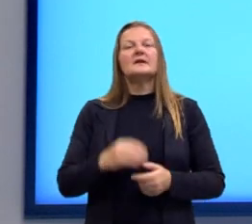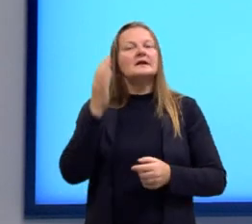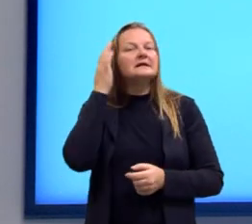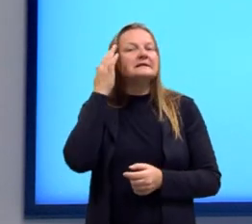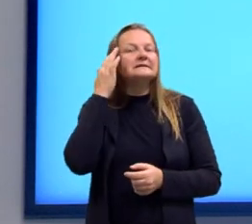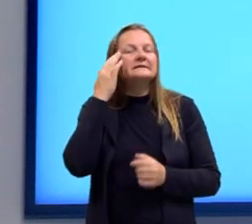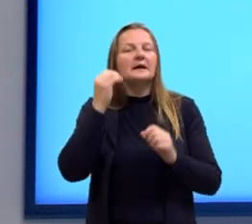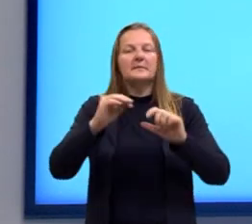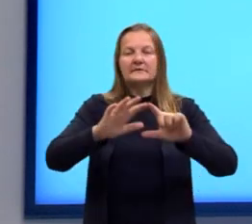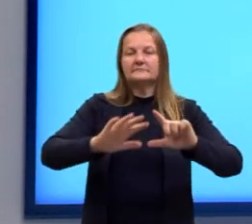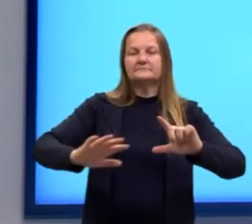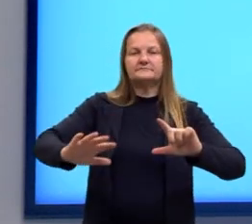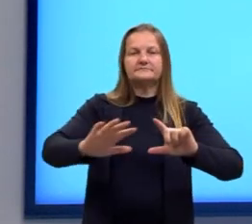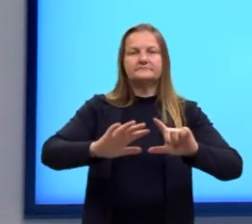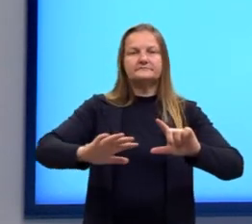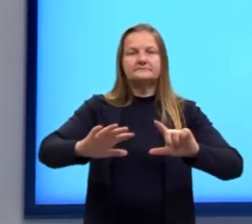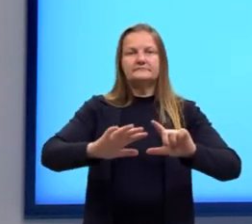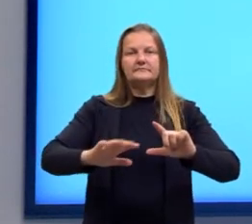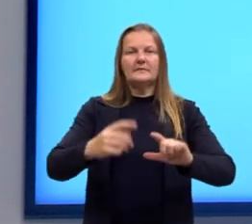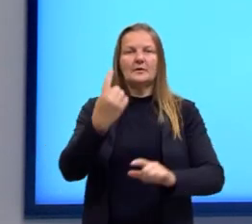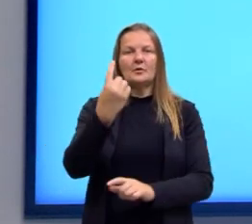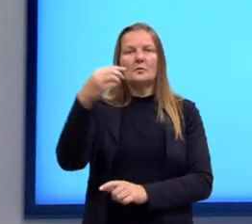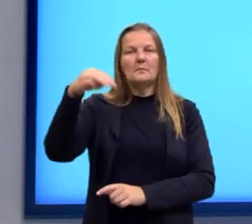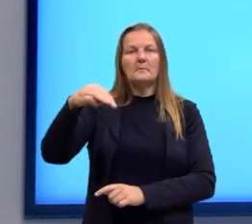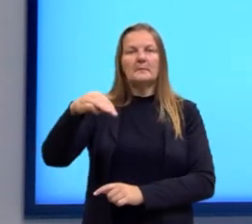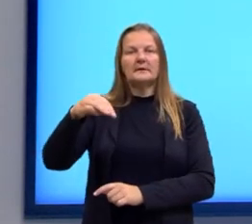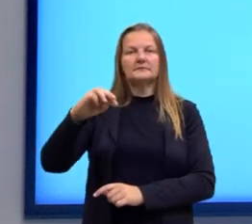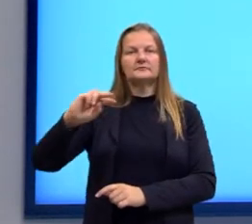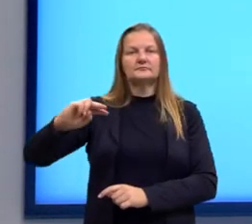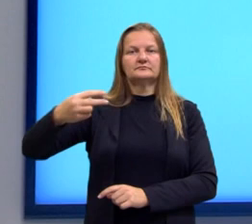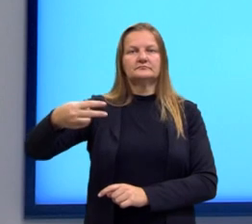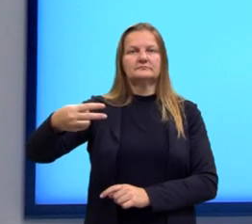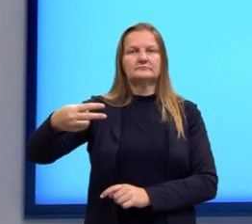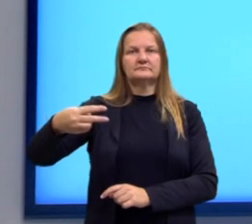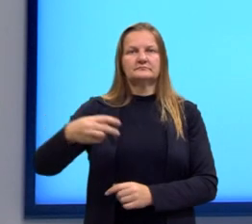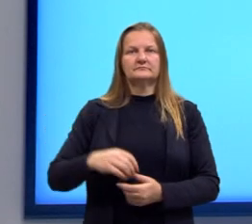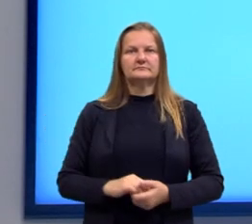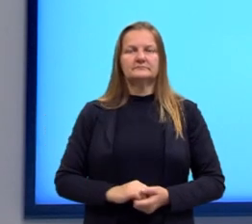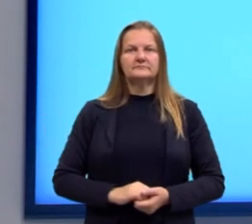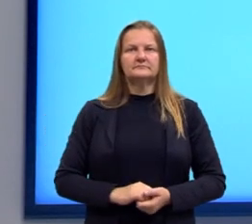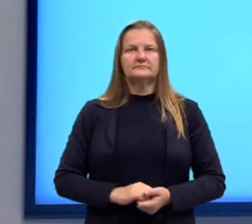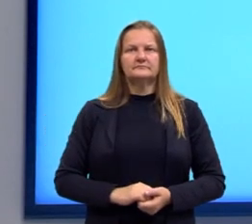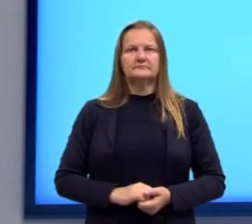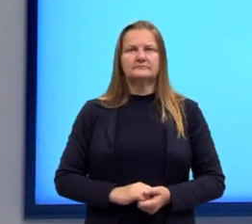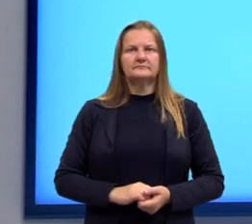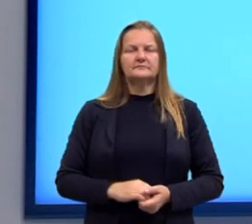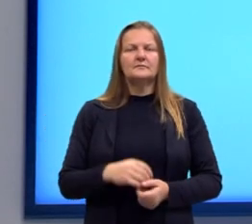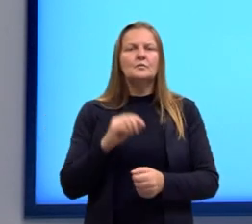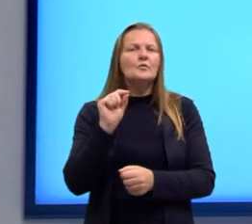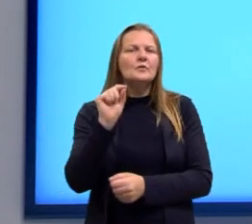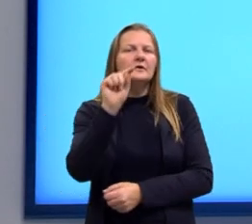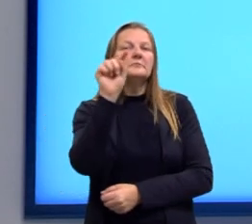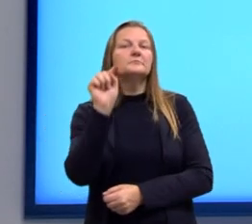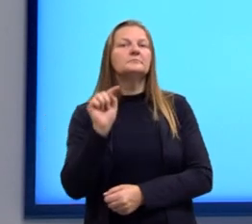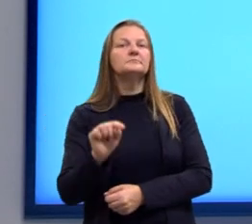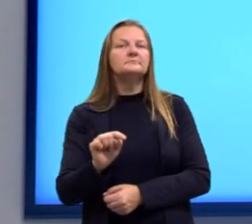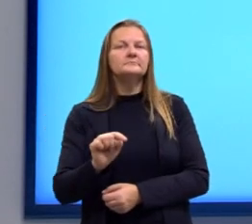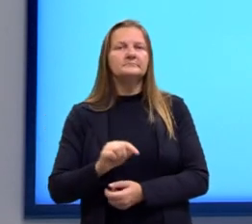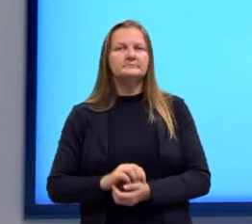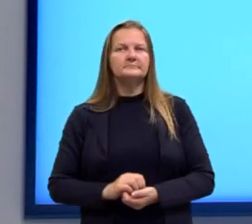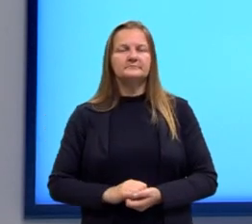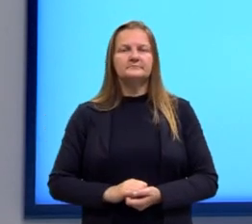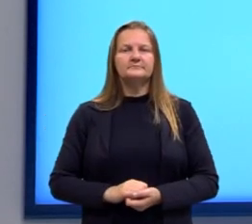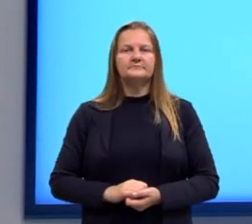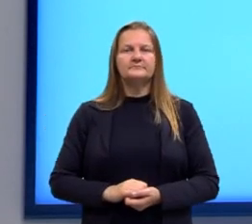área do quadrado então que seria de um metro quadrado bom e nós buscamos determinar ali